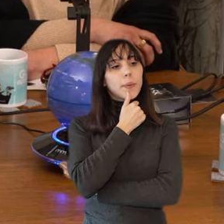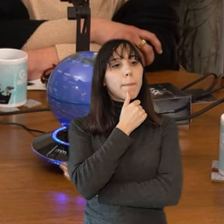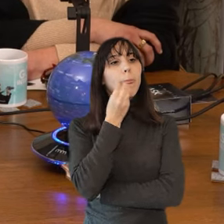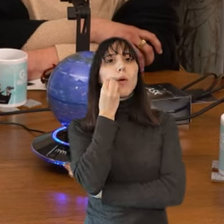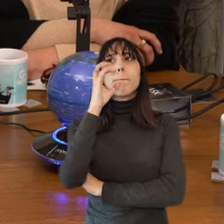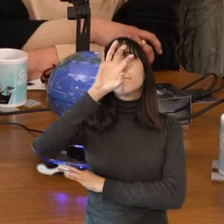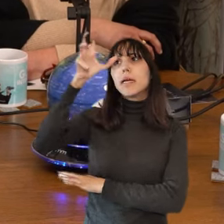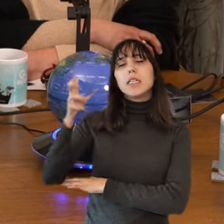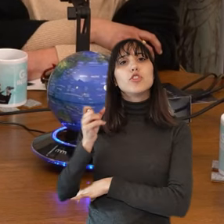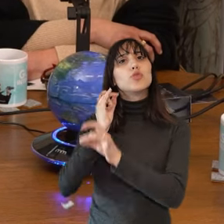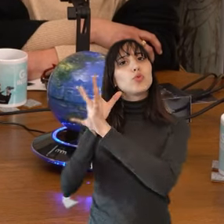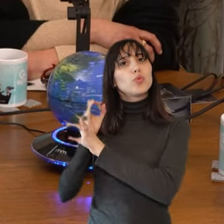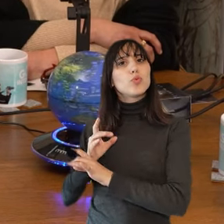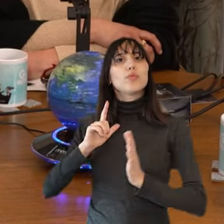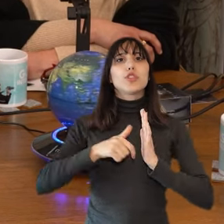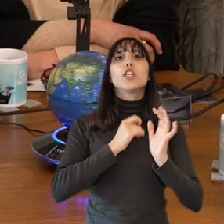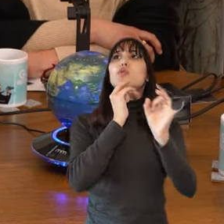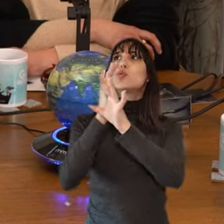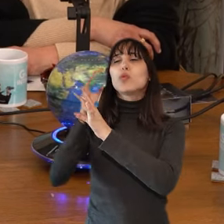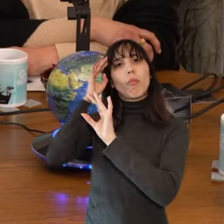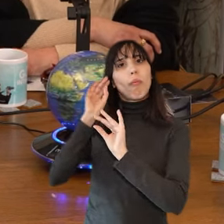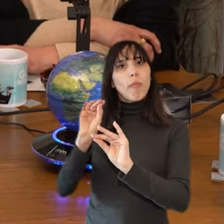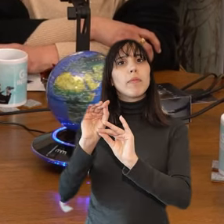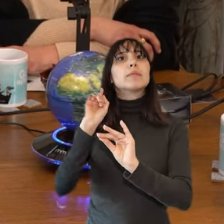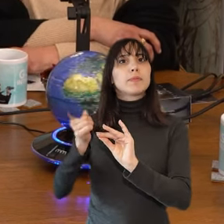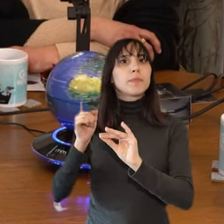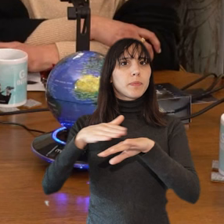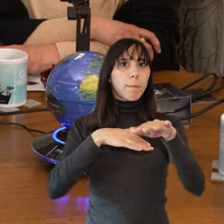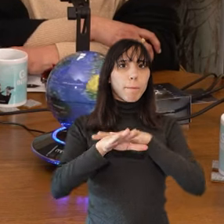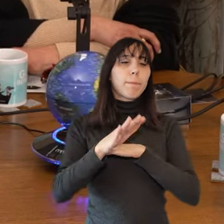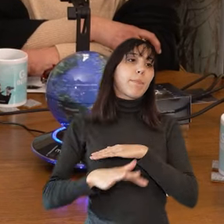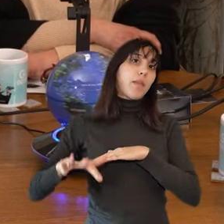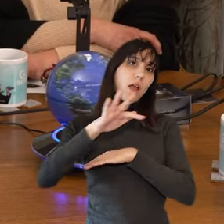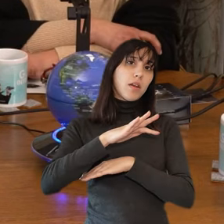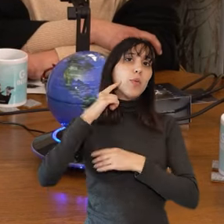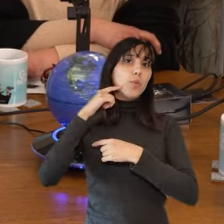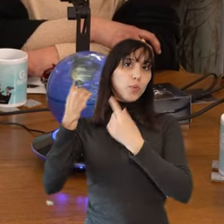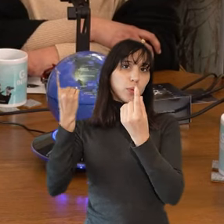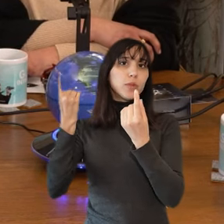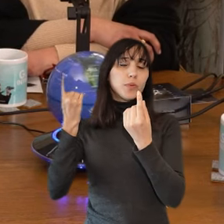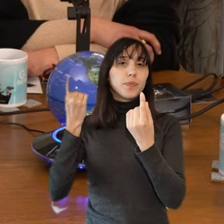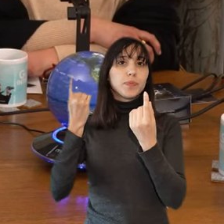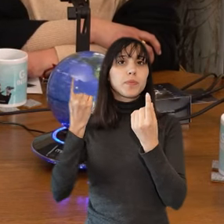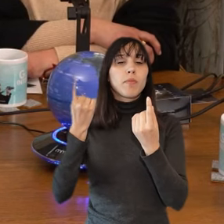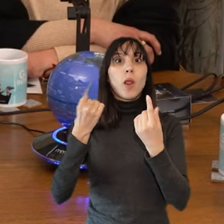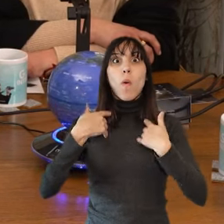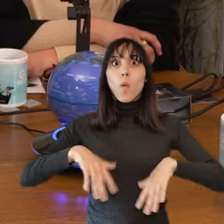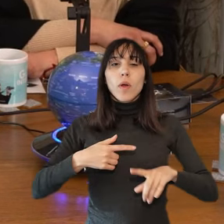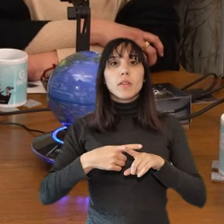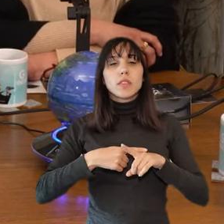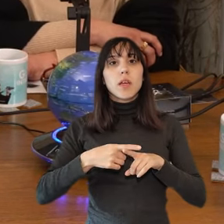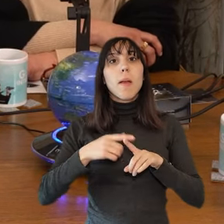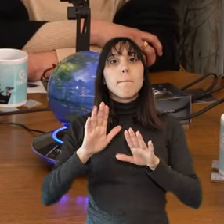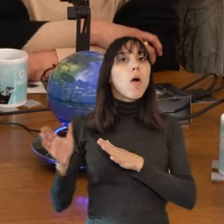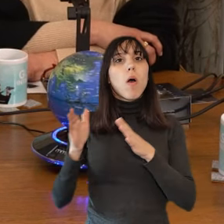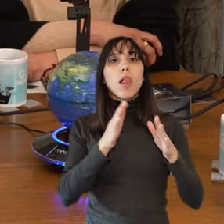outros país não é que outros projetos educativos para além daqueles que nós temos no nosso sistema público que é que é super interessante mas